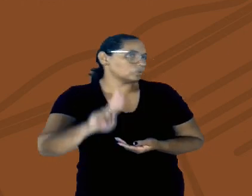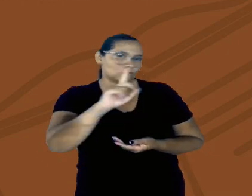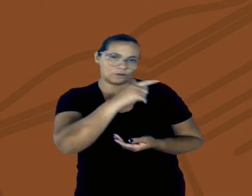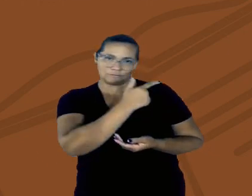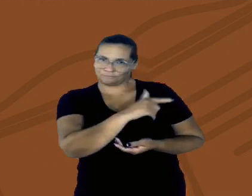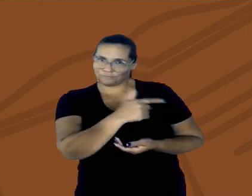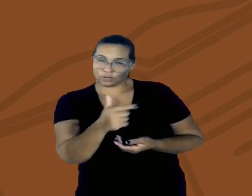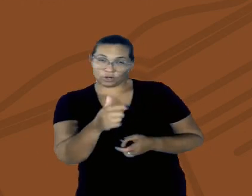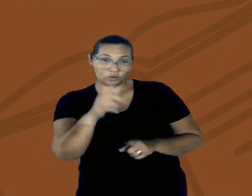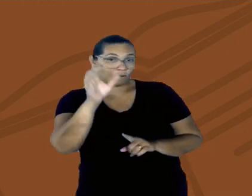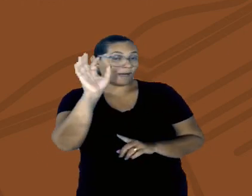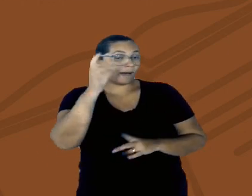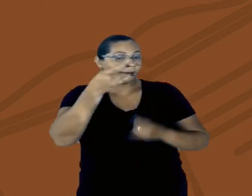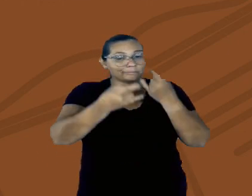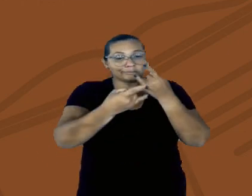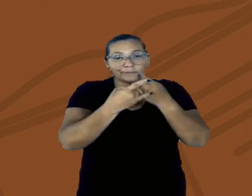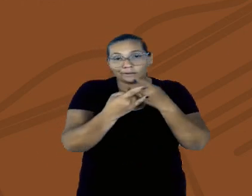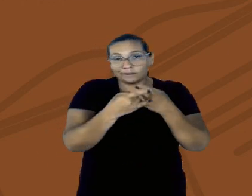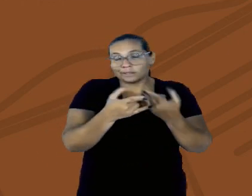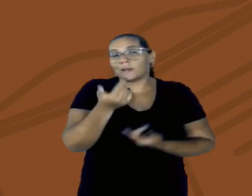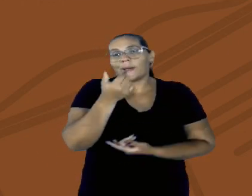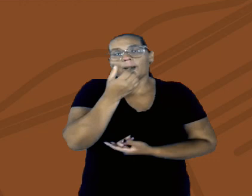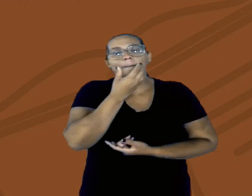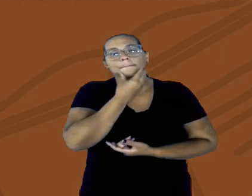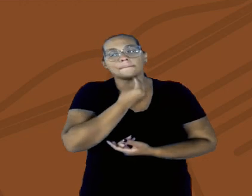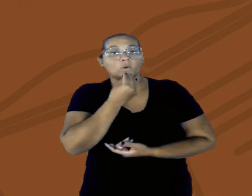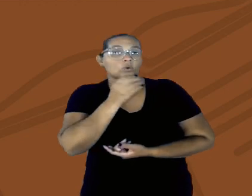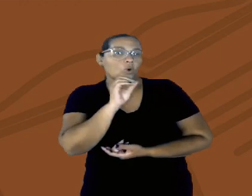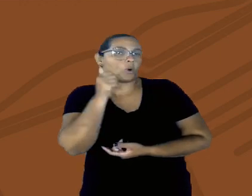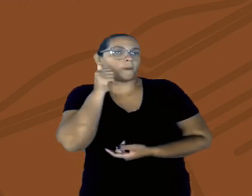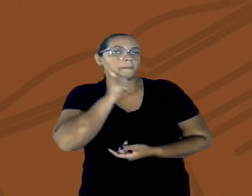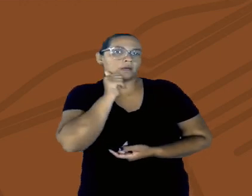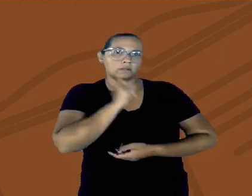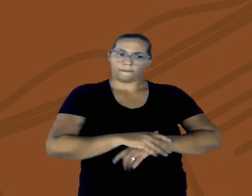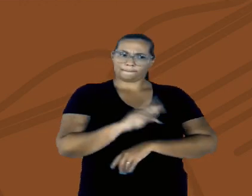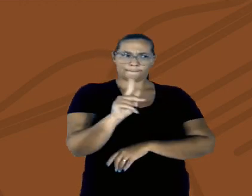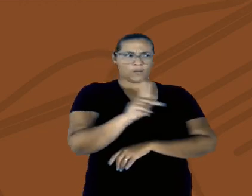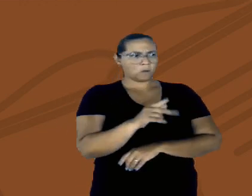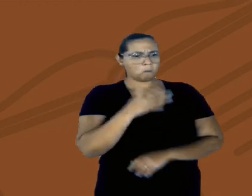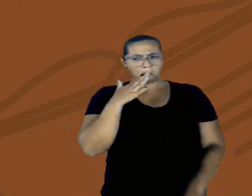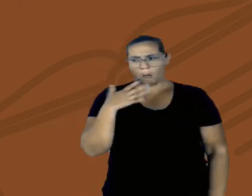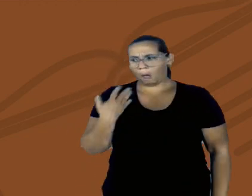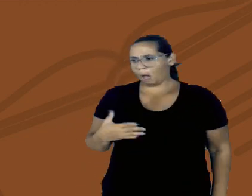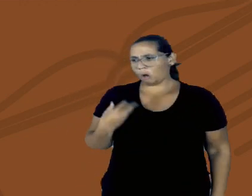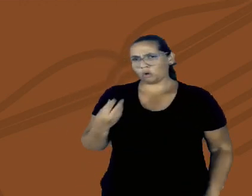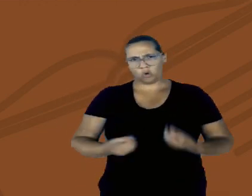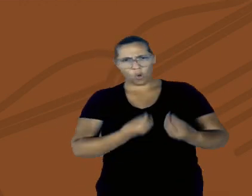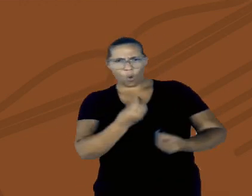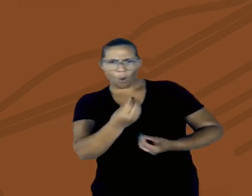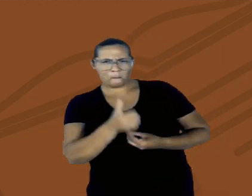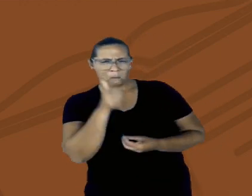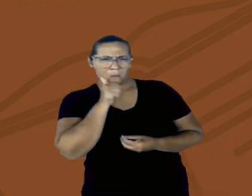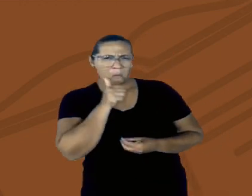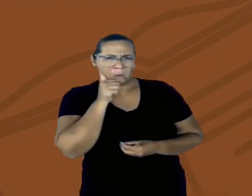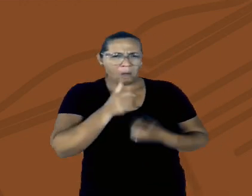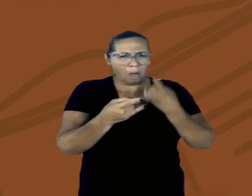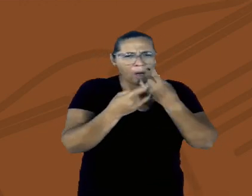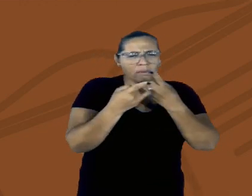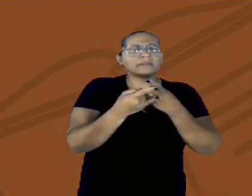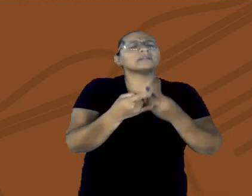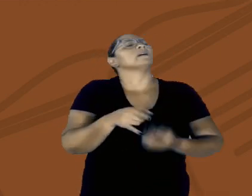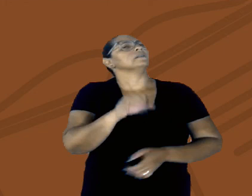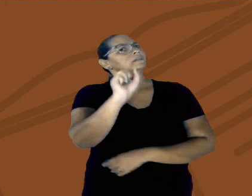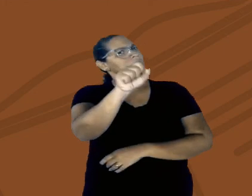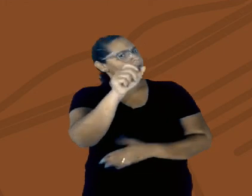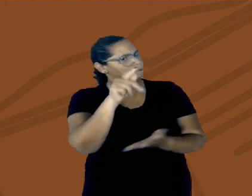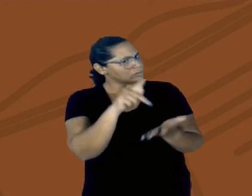exemplo, da camisinha masculina ou feminina. Professor, camisinha feminina tem, porém poucos